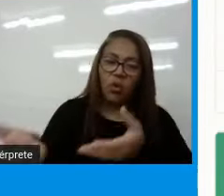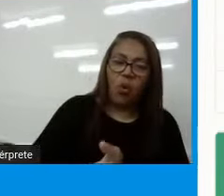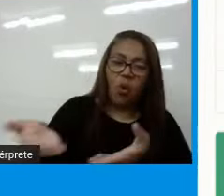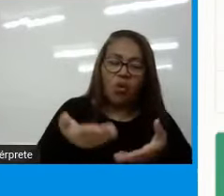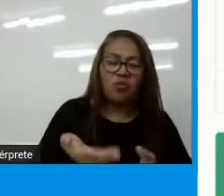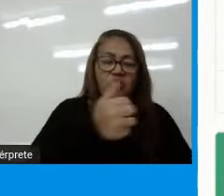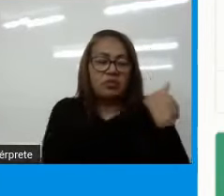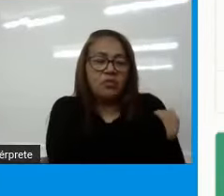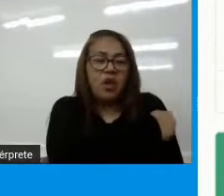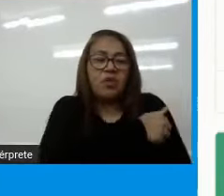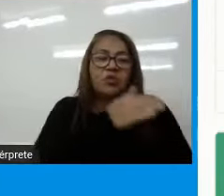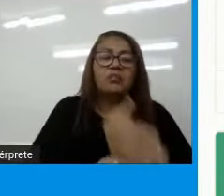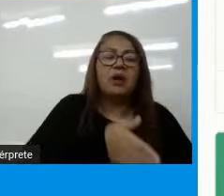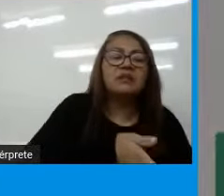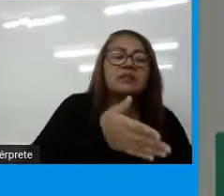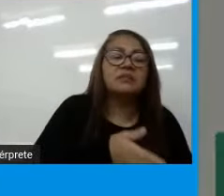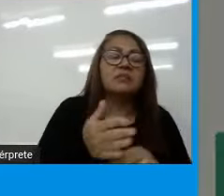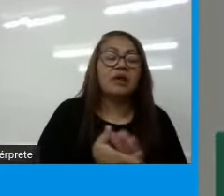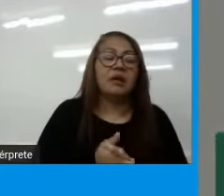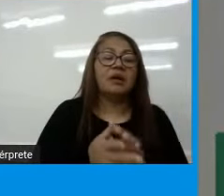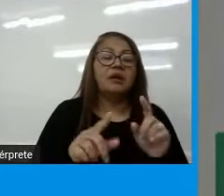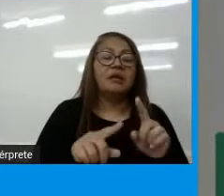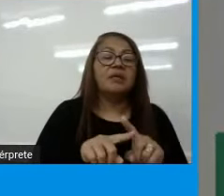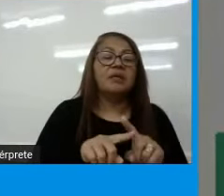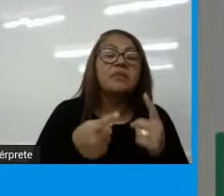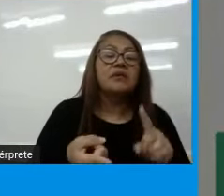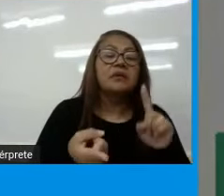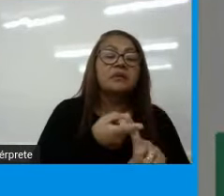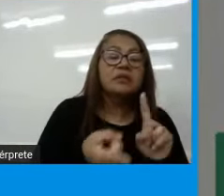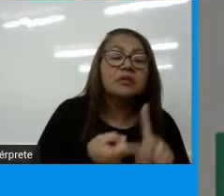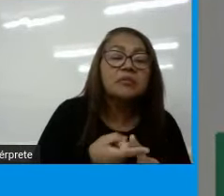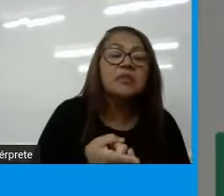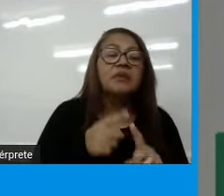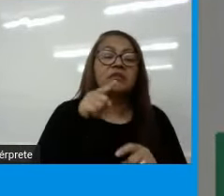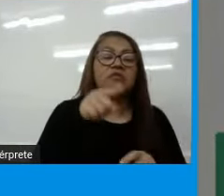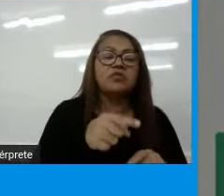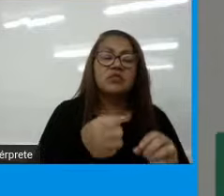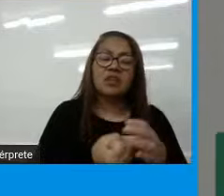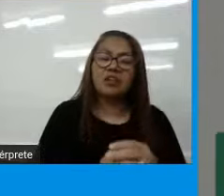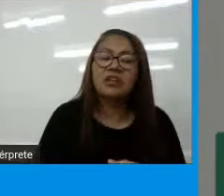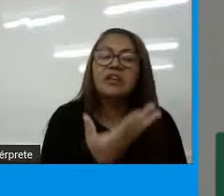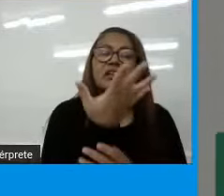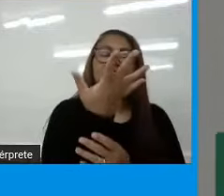você cria turmas. Né? E aí, quando você cria, você informa o nome, né, a